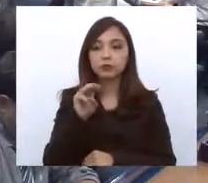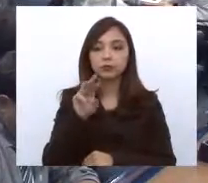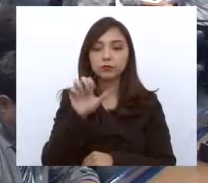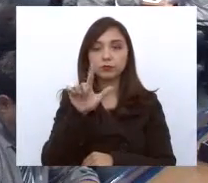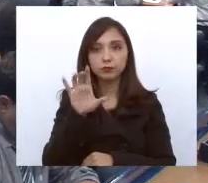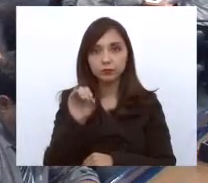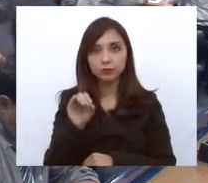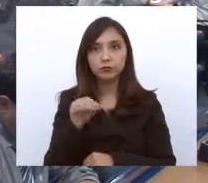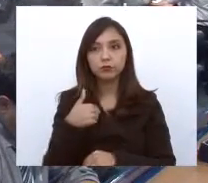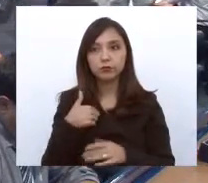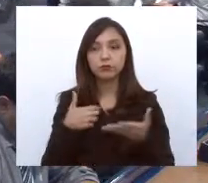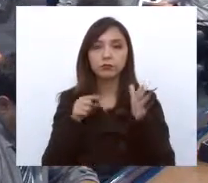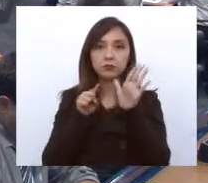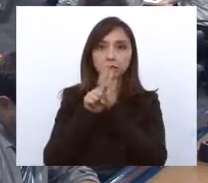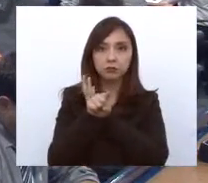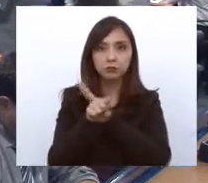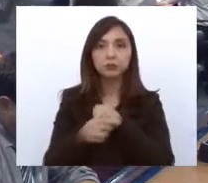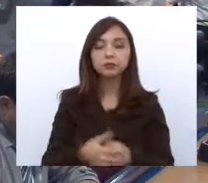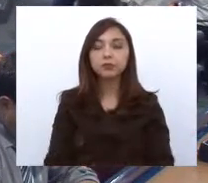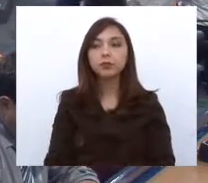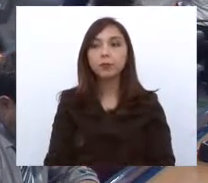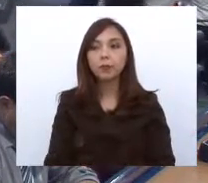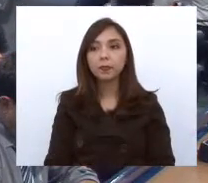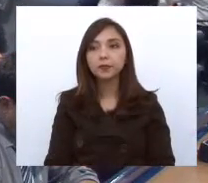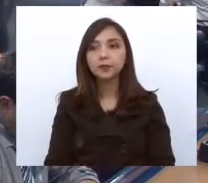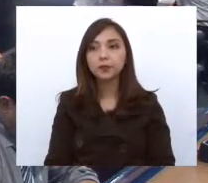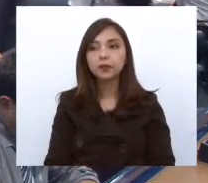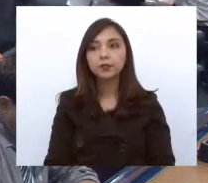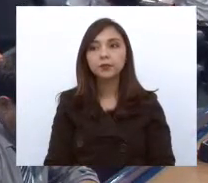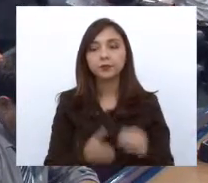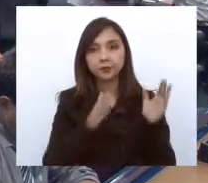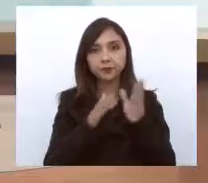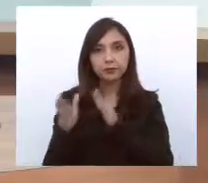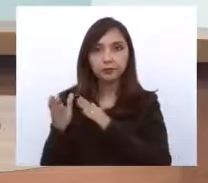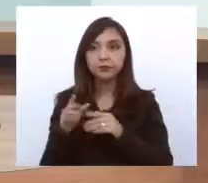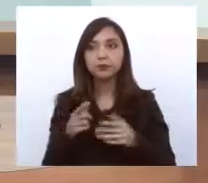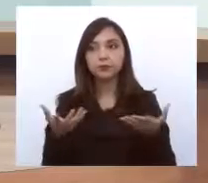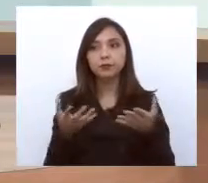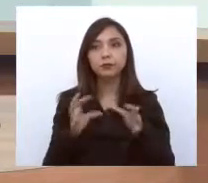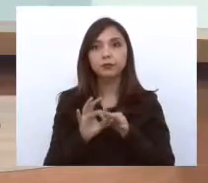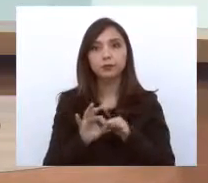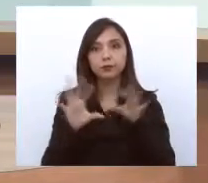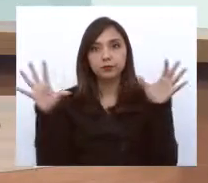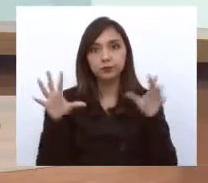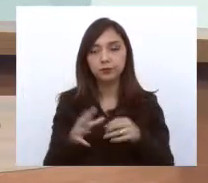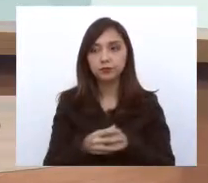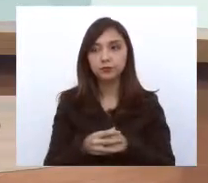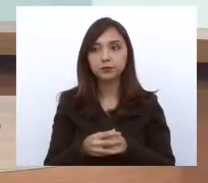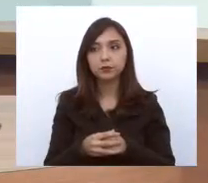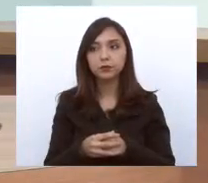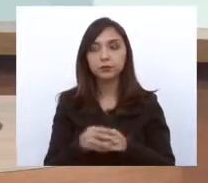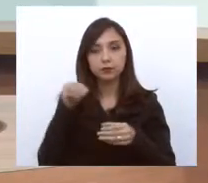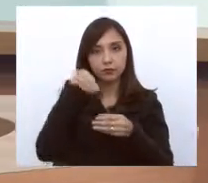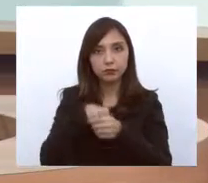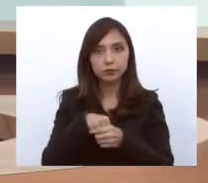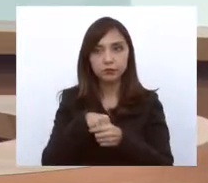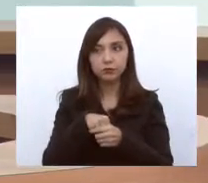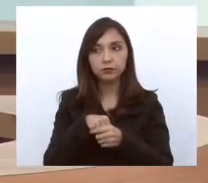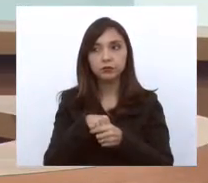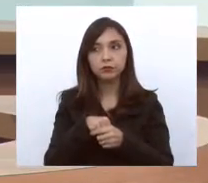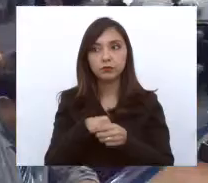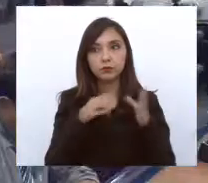Ornelas. Fazer uma questão de ordem aí, senhor presidente. Questão de ordem, vereador. É que foi deliberado aí para votar de